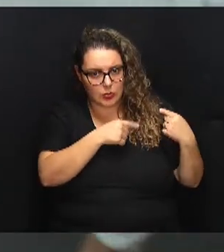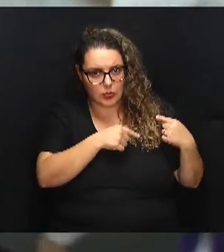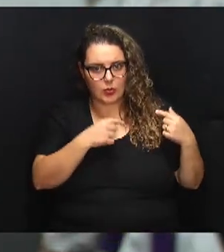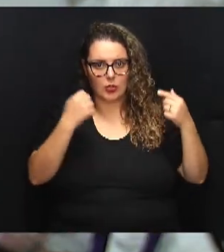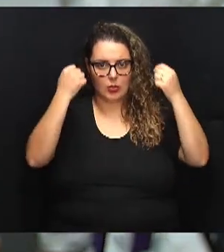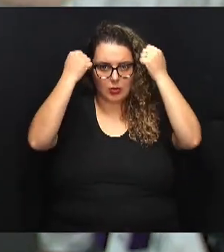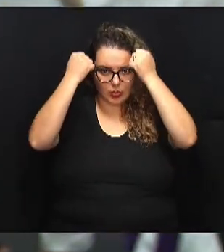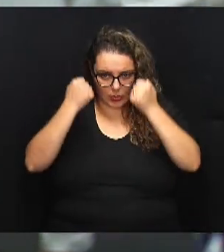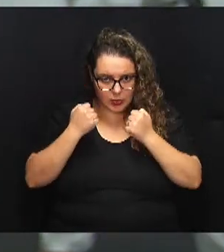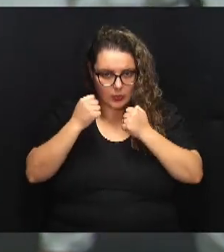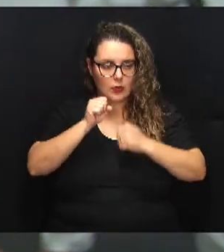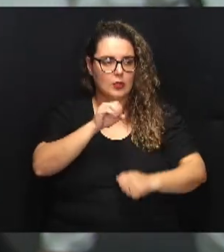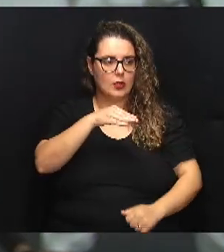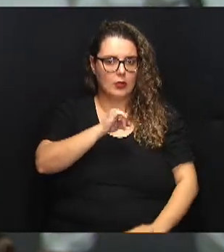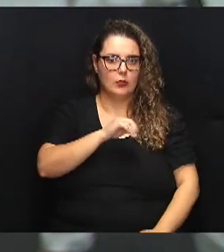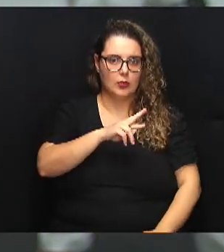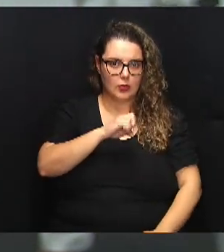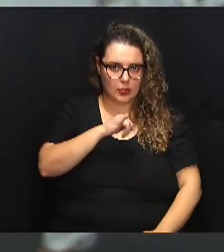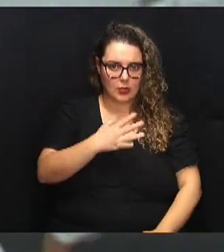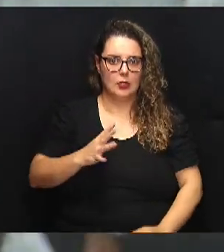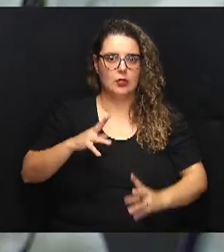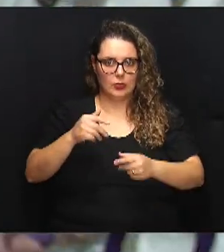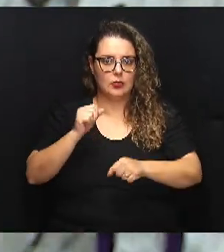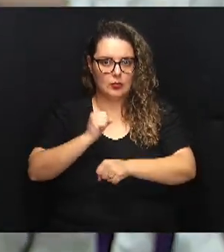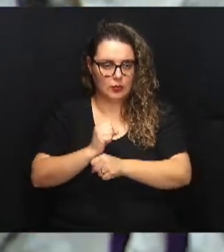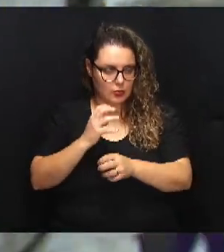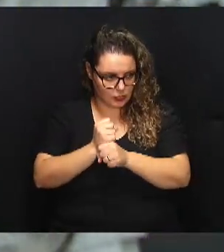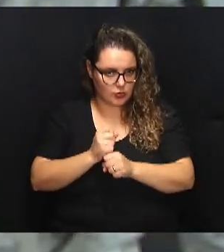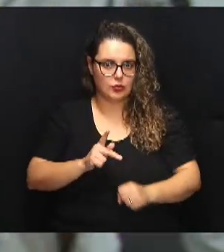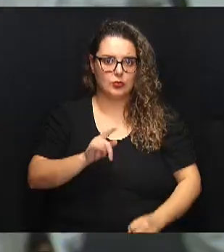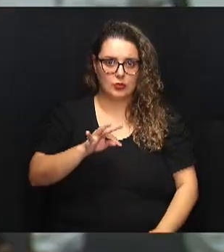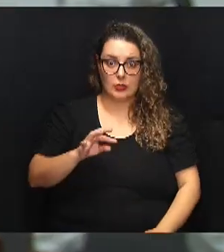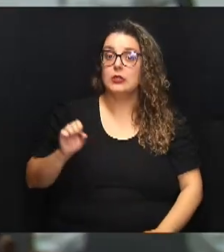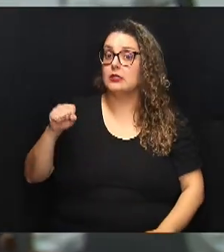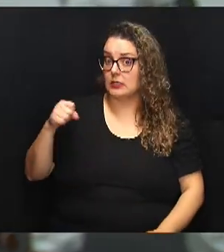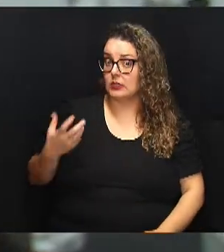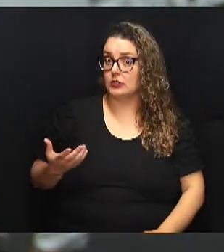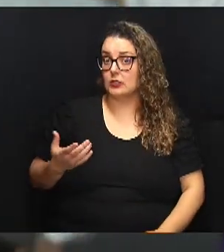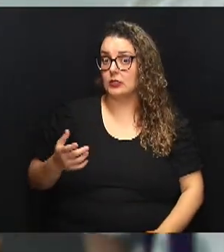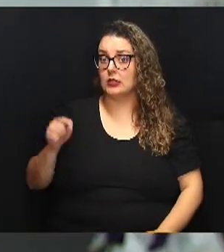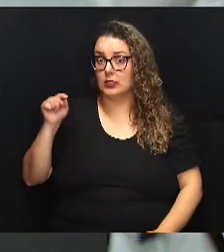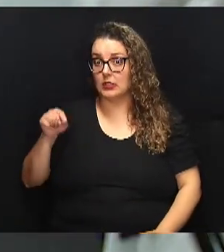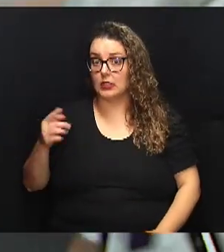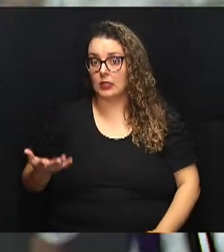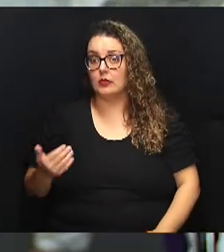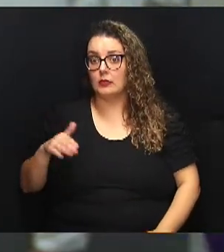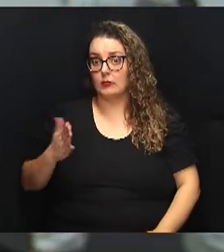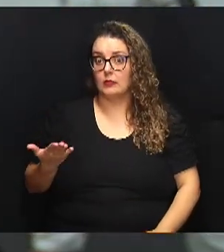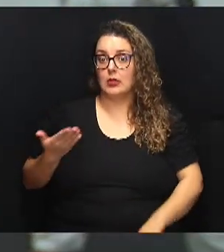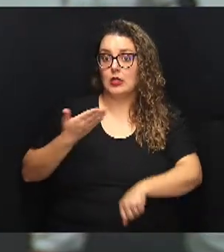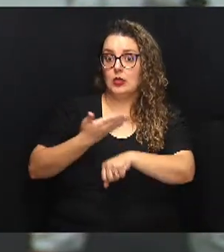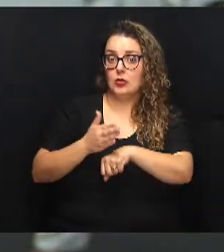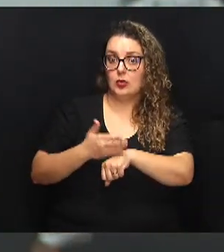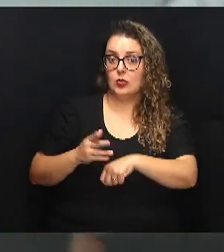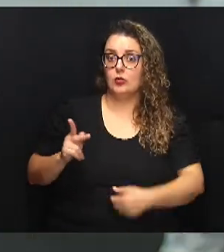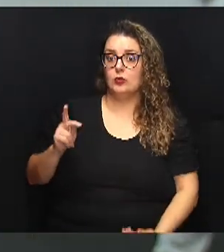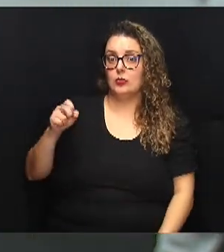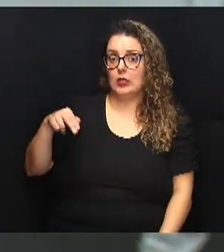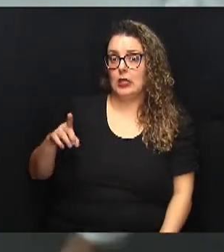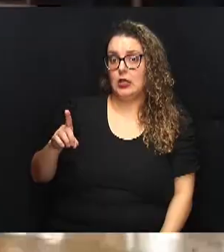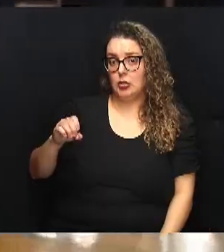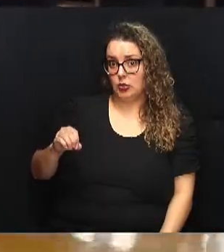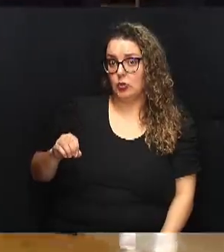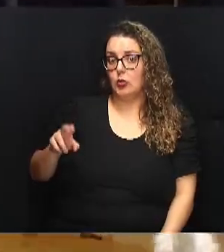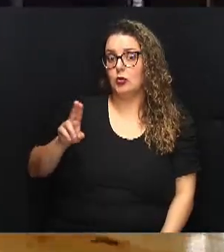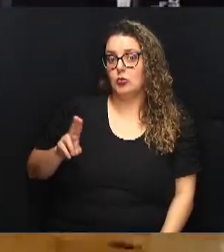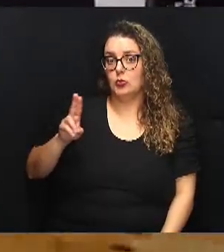capacete de samurai, tudo completinho, o kit, o uniforme, assim? Isso, nesse caso, mais para as práticas do Kendo, aí é